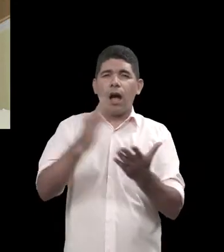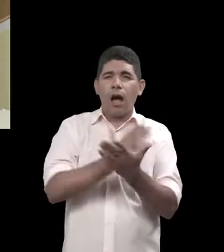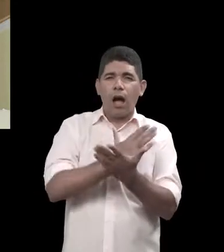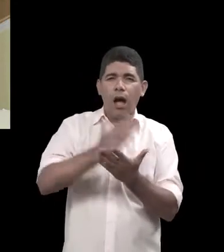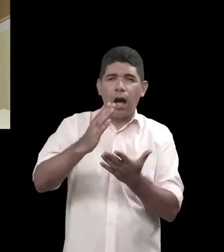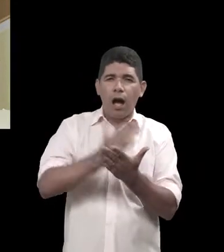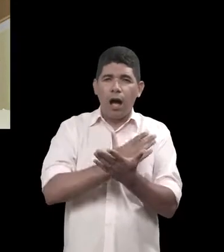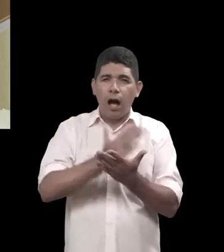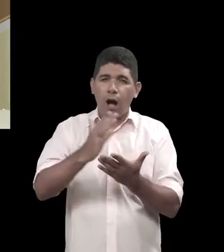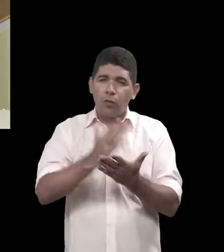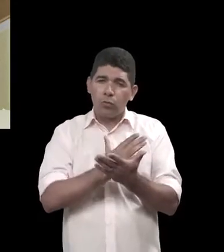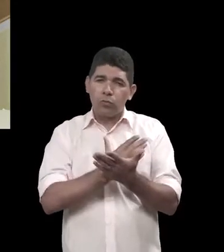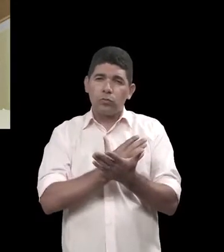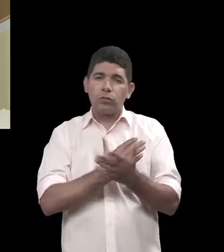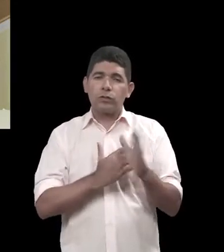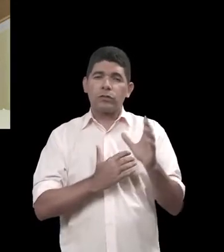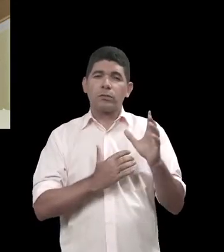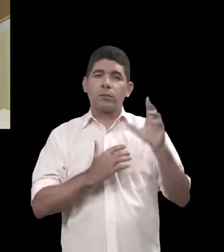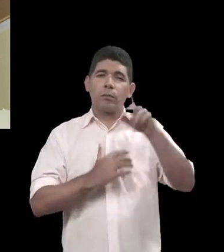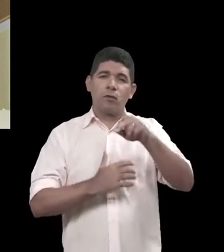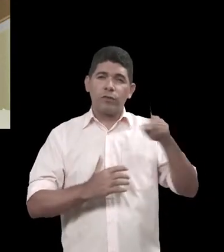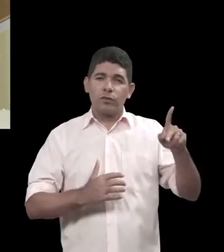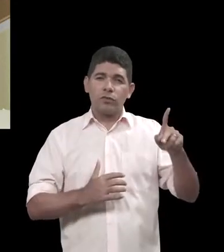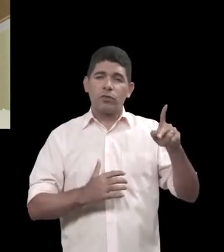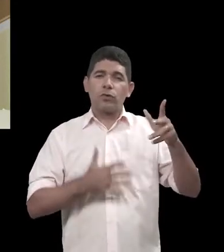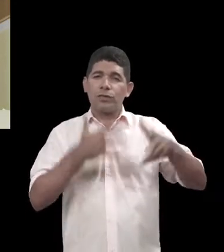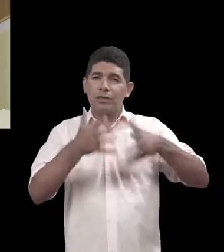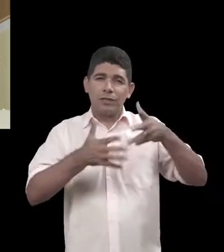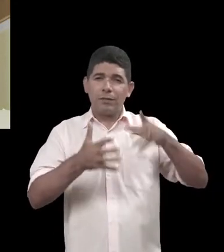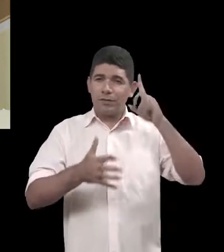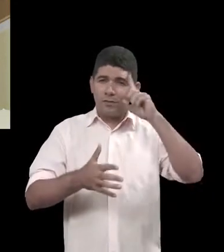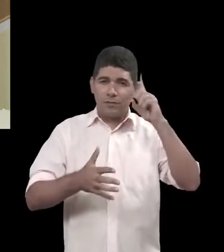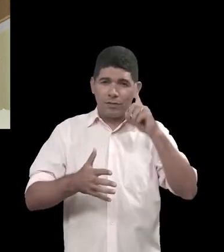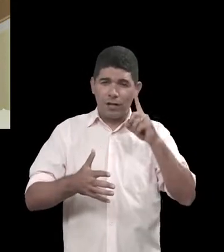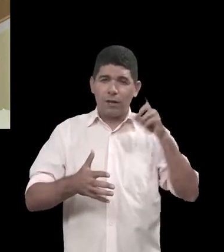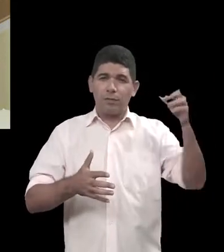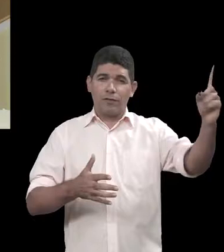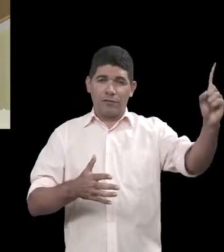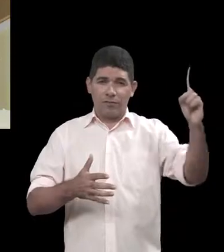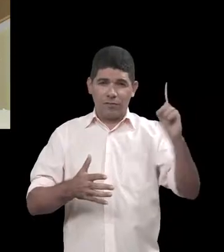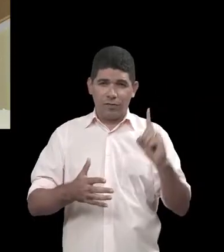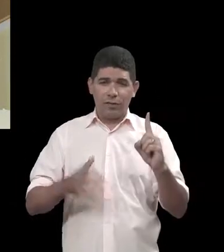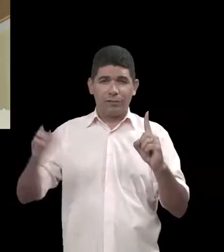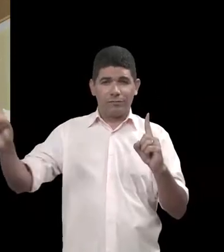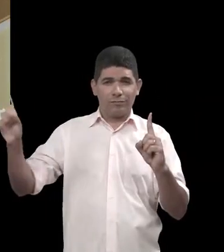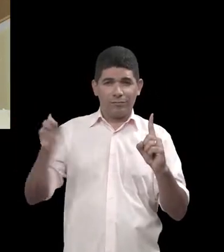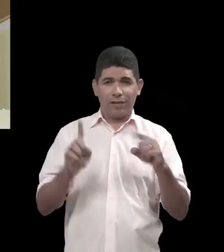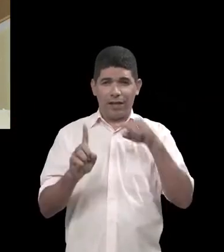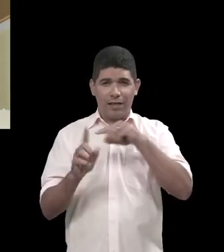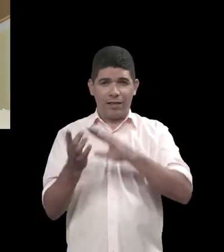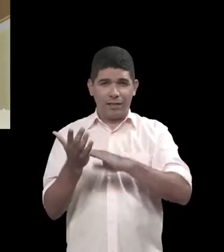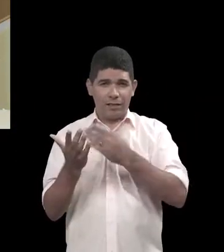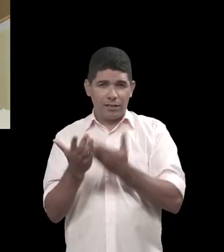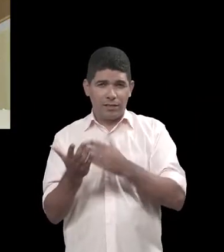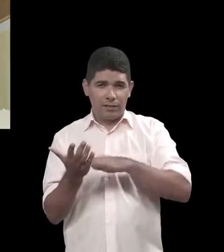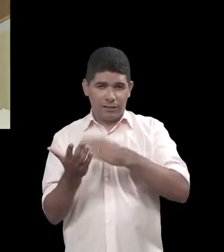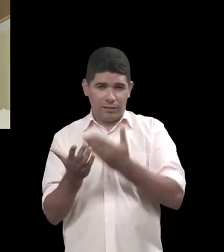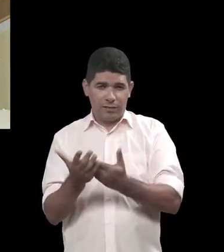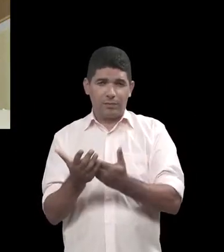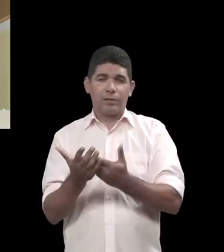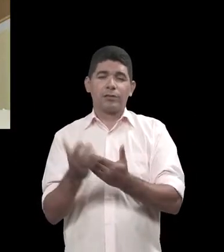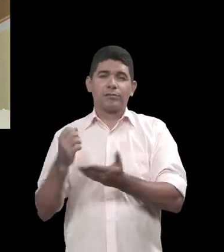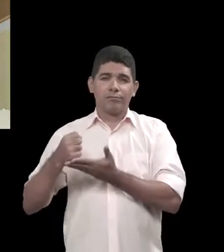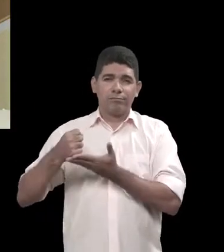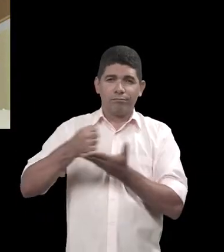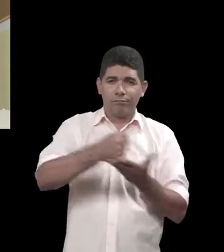eles são assistidos por intérprete de língua de sinais. E a sala de aula é composta por alunos surdos e ouvintes